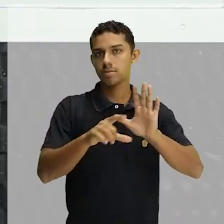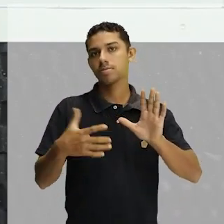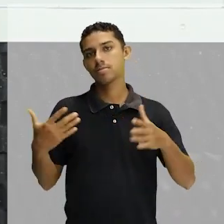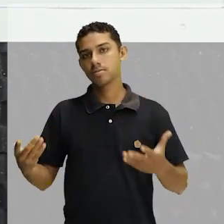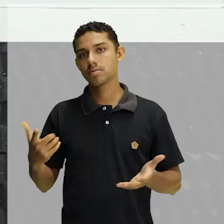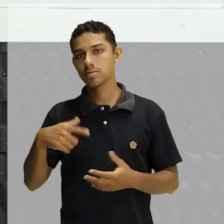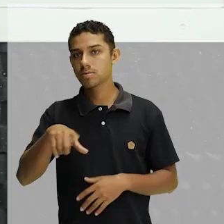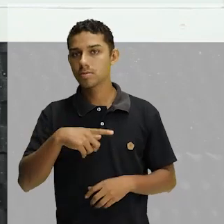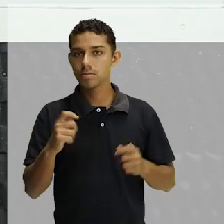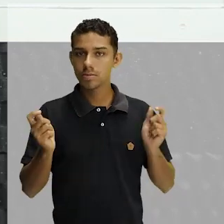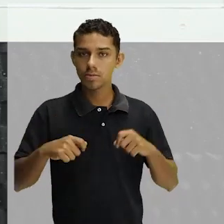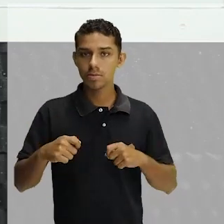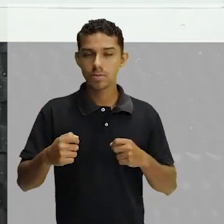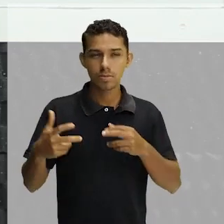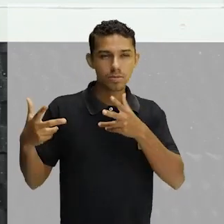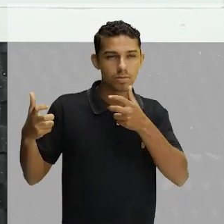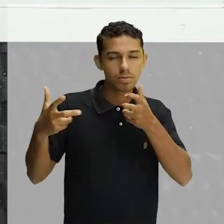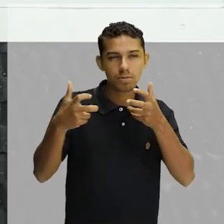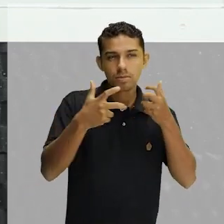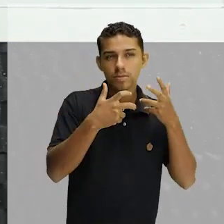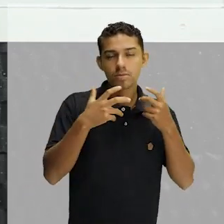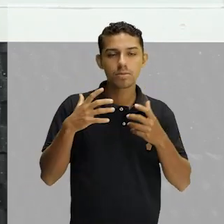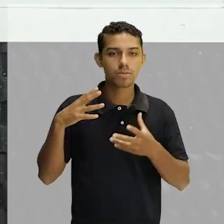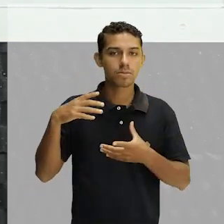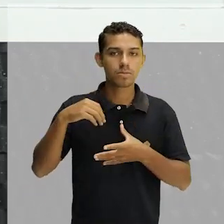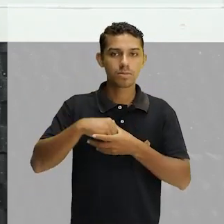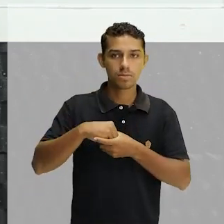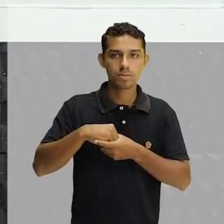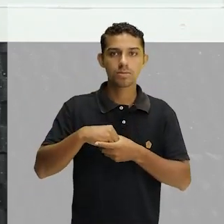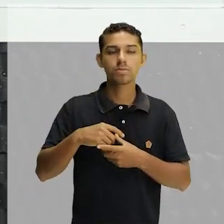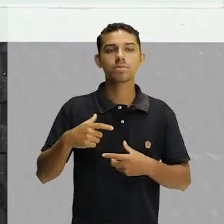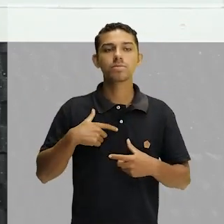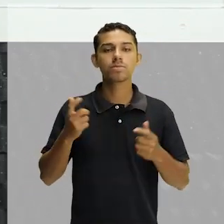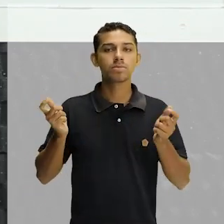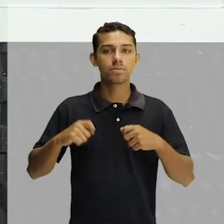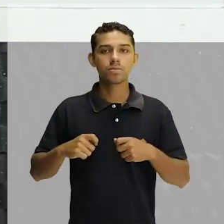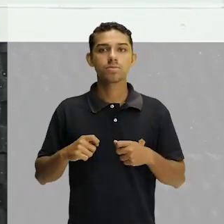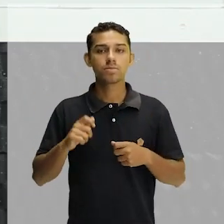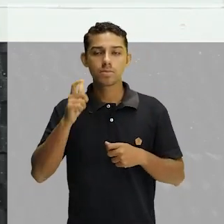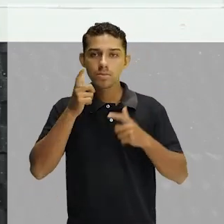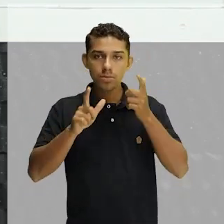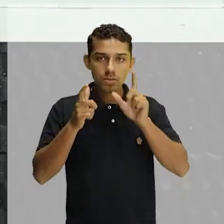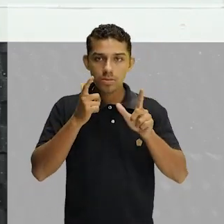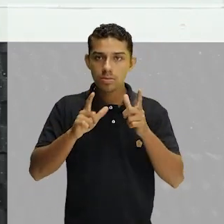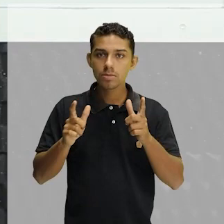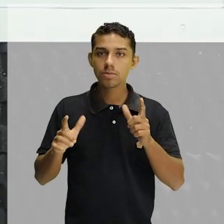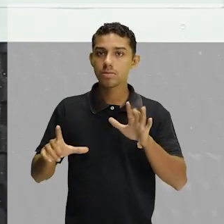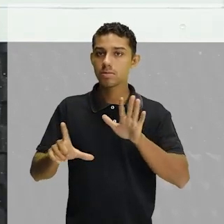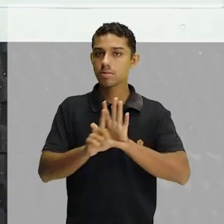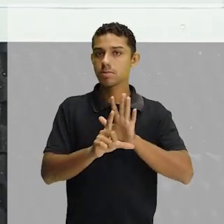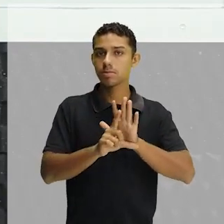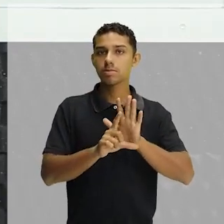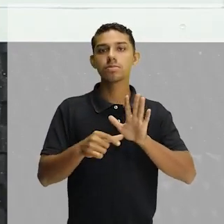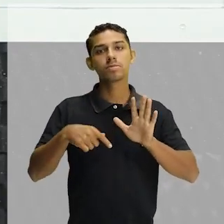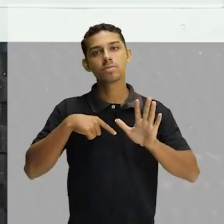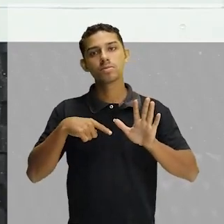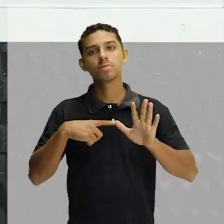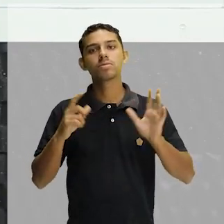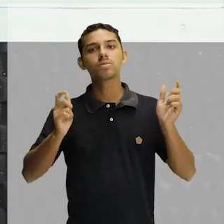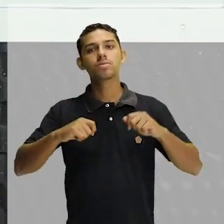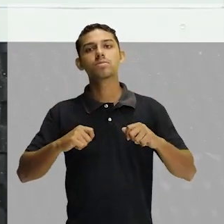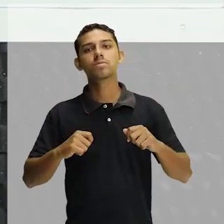você precisa perceber que dentro dessas garantias aqui, que são instituídas pela lei, eu tenho as